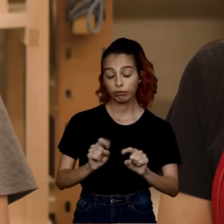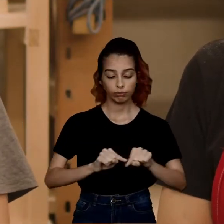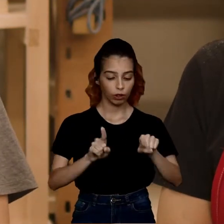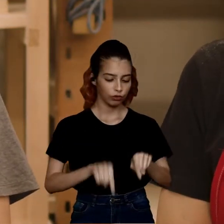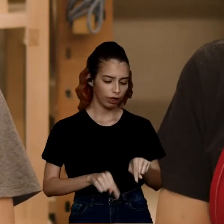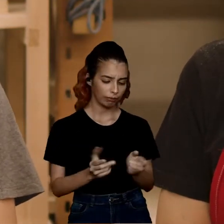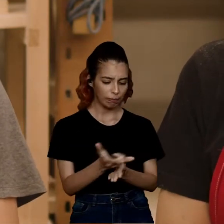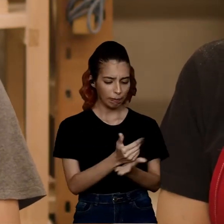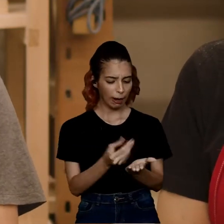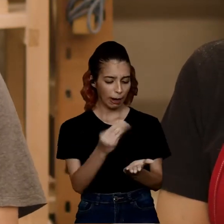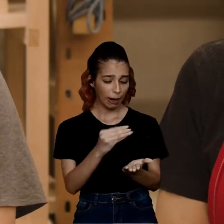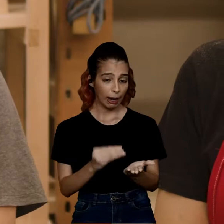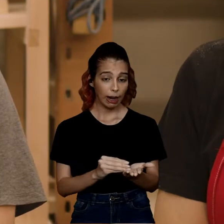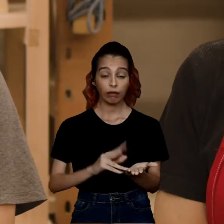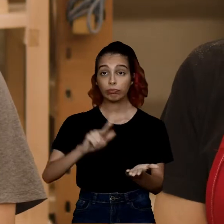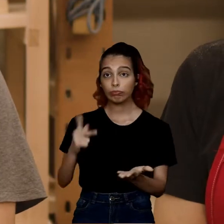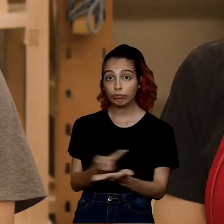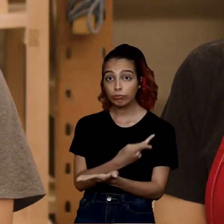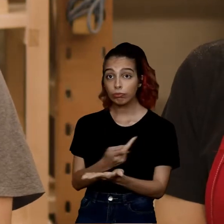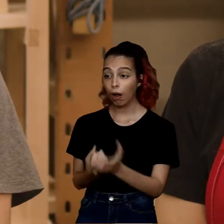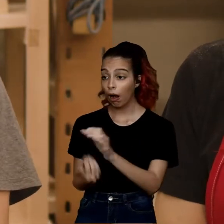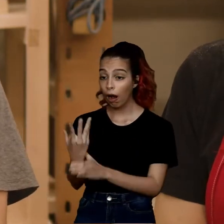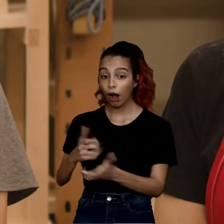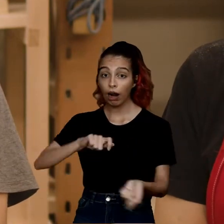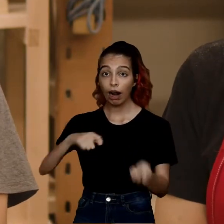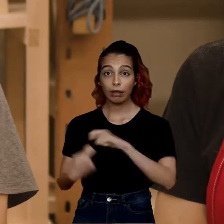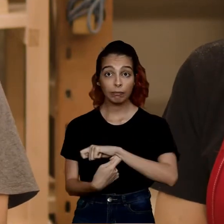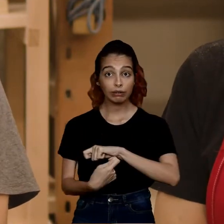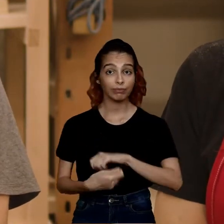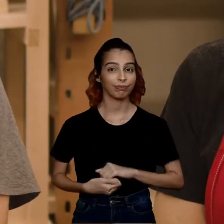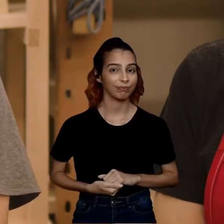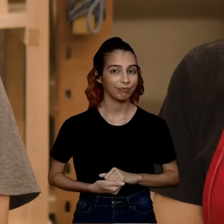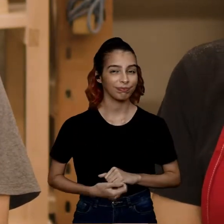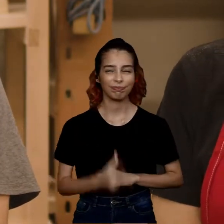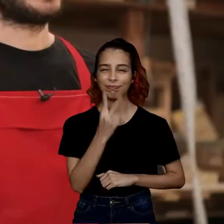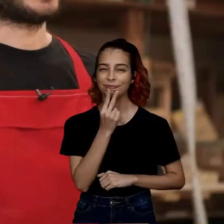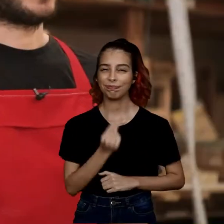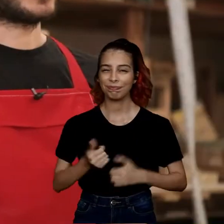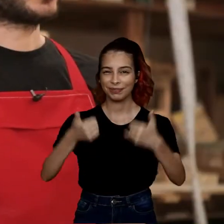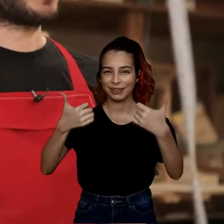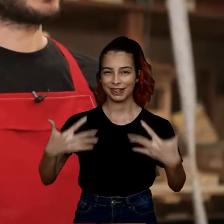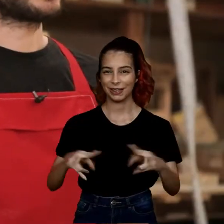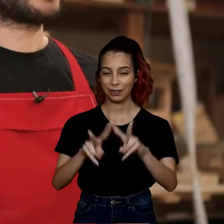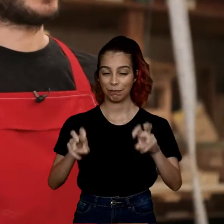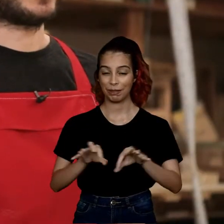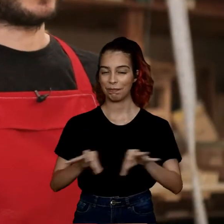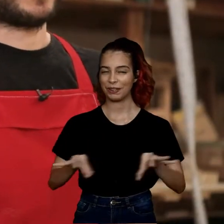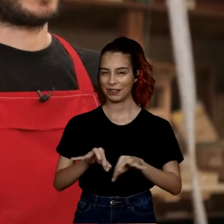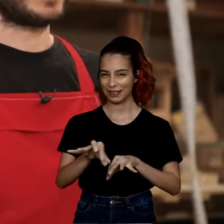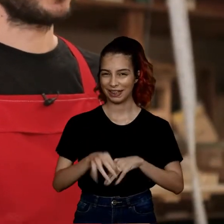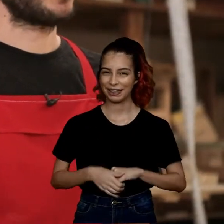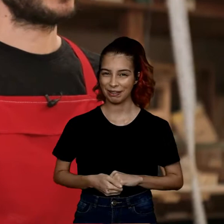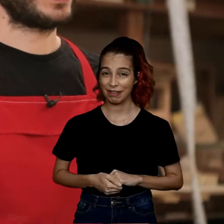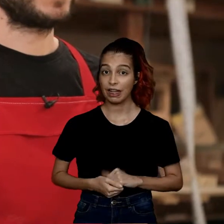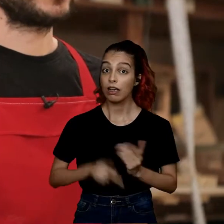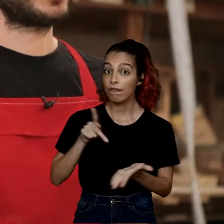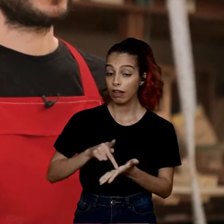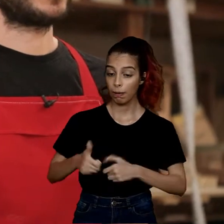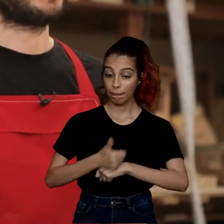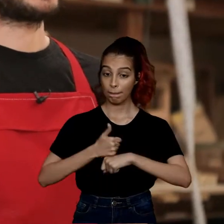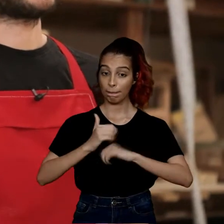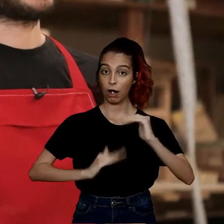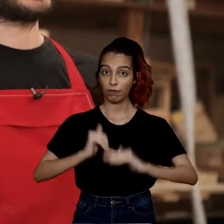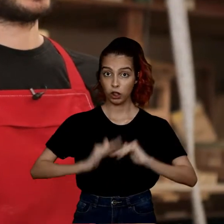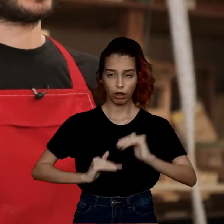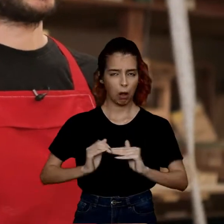algumas adaptações relacionadas a essas medidas. Quais são as medidas que a gente vai usar, Dani? Então, a gente pode escolher, na verdade, qualquer